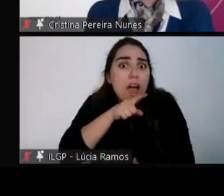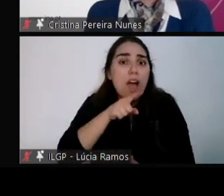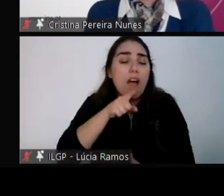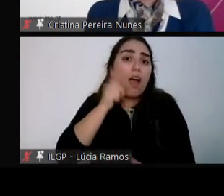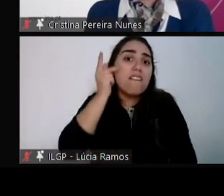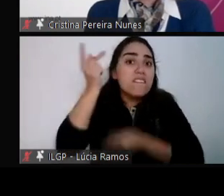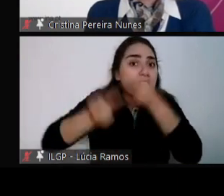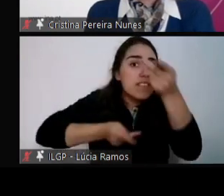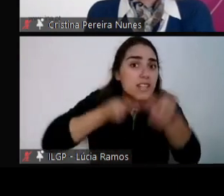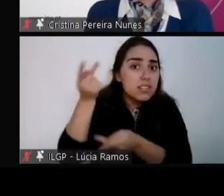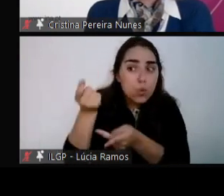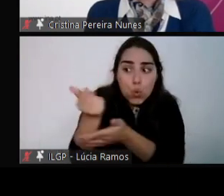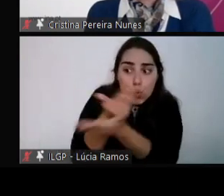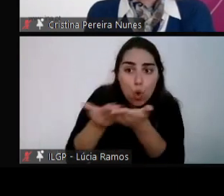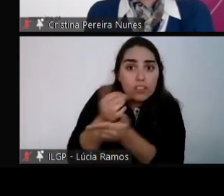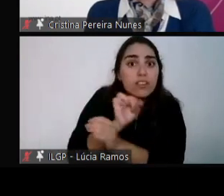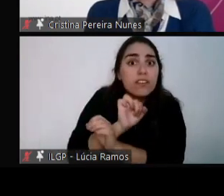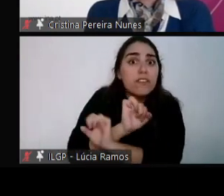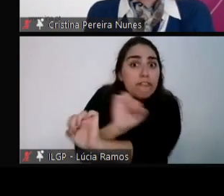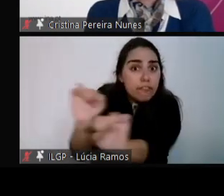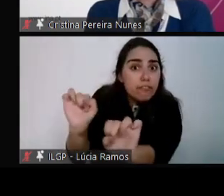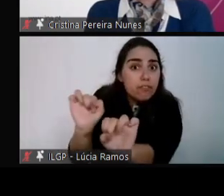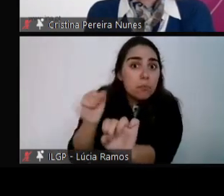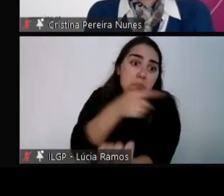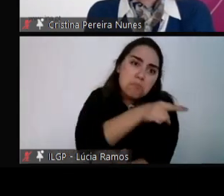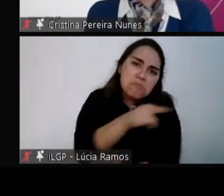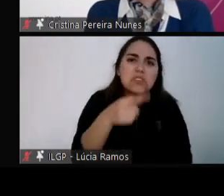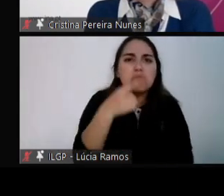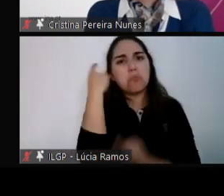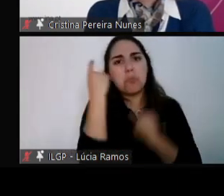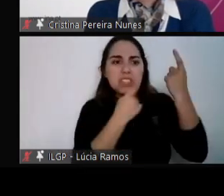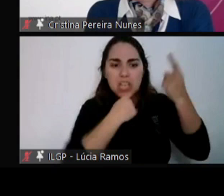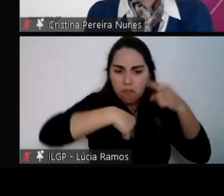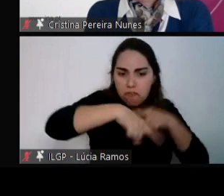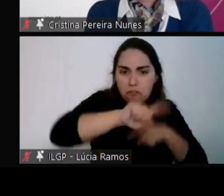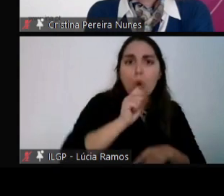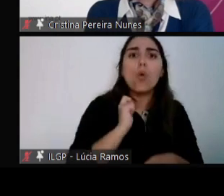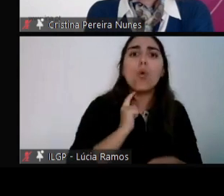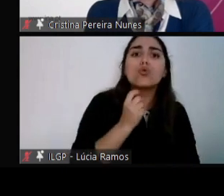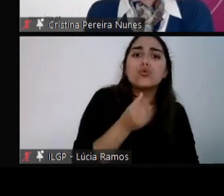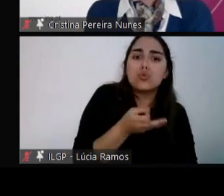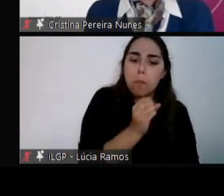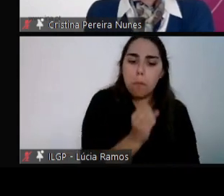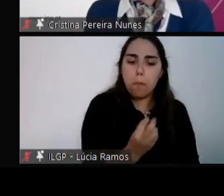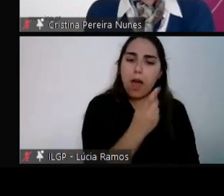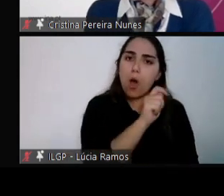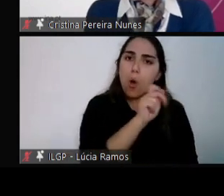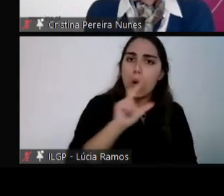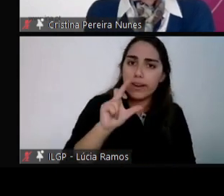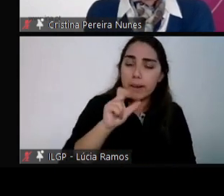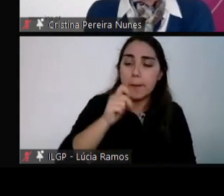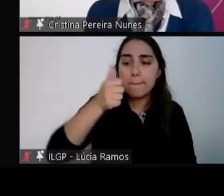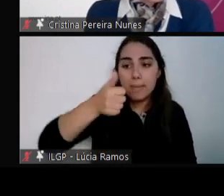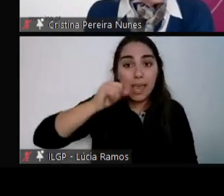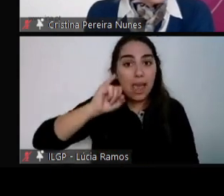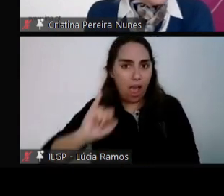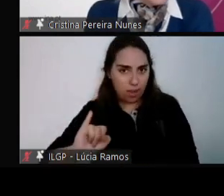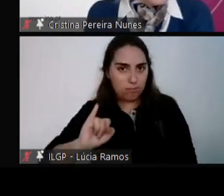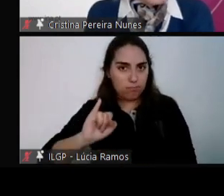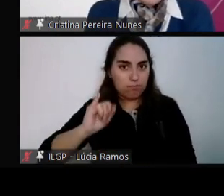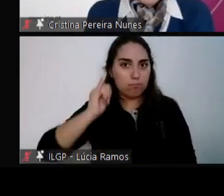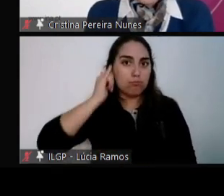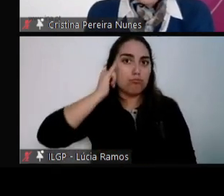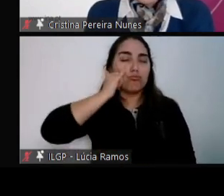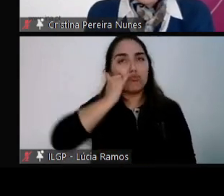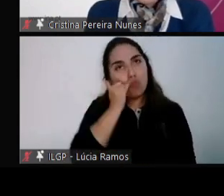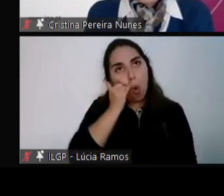Mas eles quiseram ir ao meu módulo, que era Power BI, exatamente. E perceberam, e foi engraçado porque eu recebi uma chamada da Coimbra